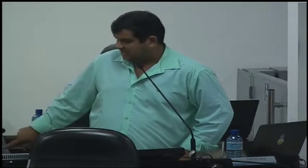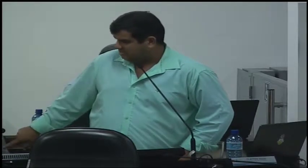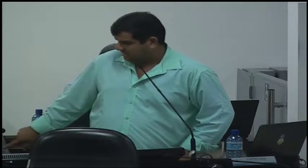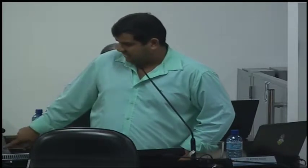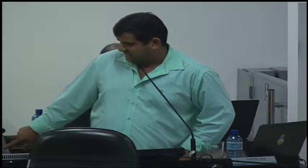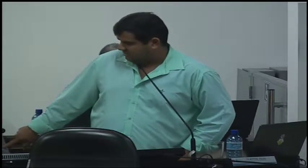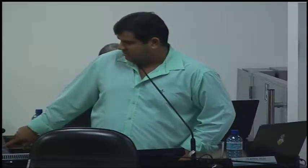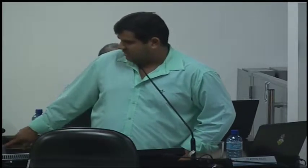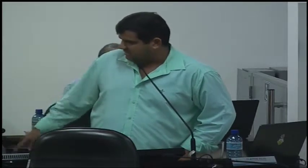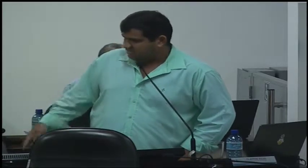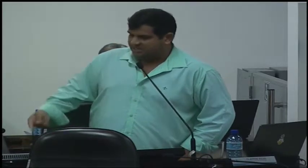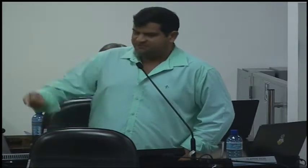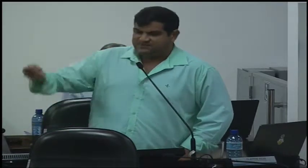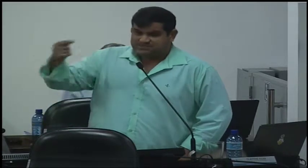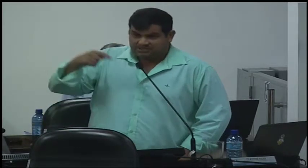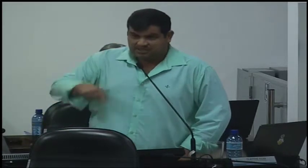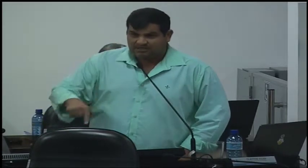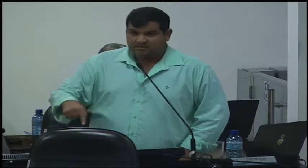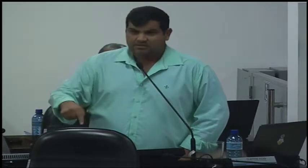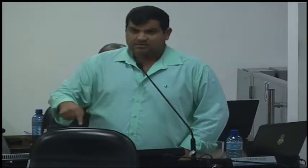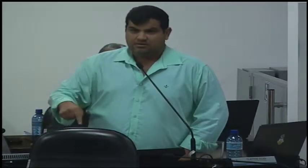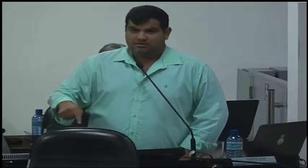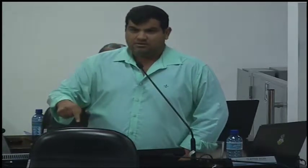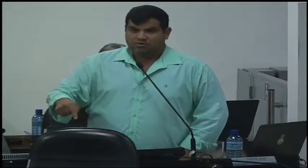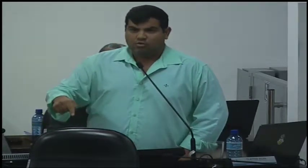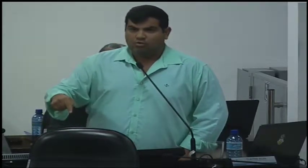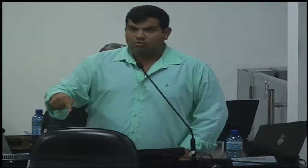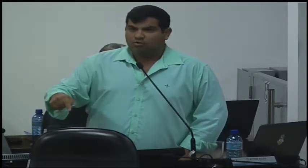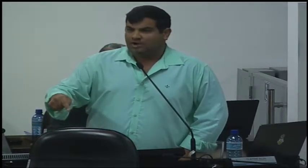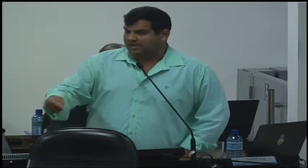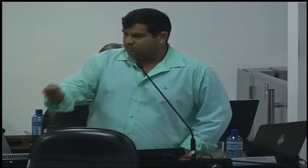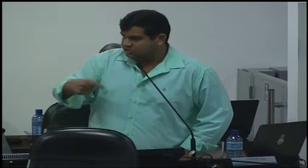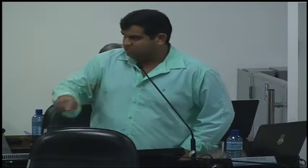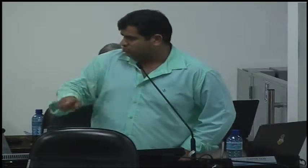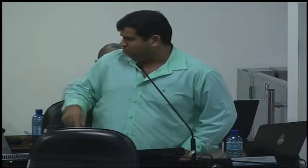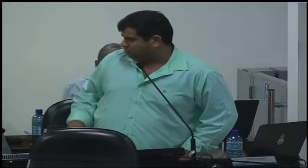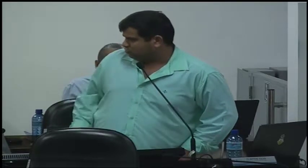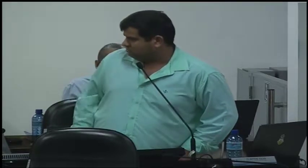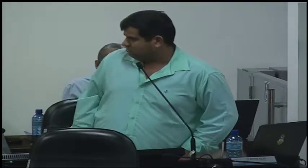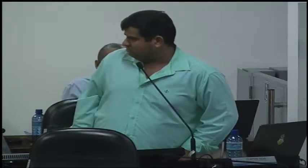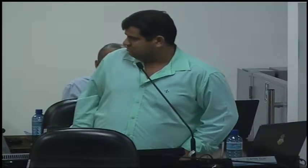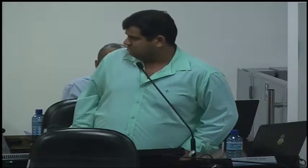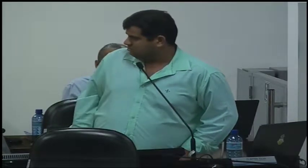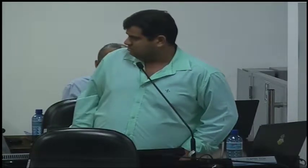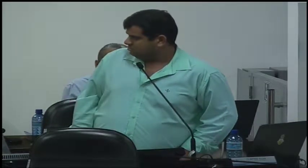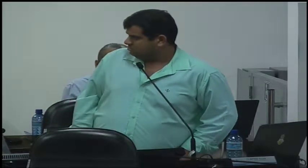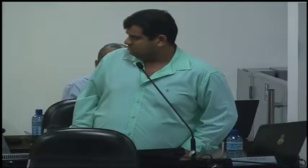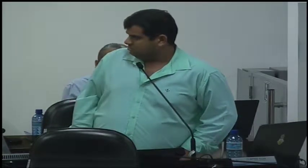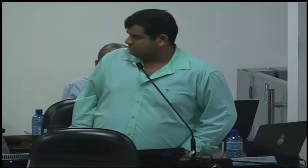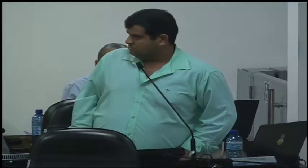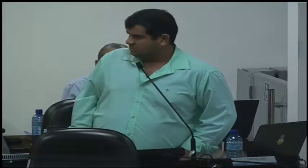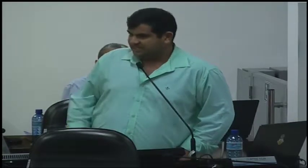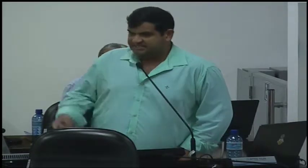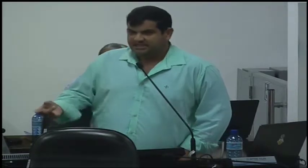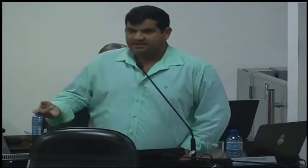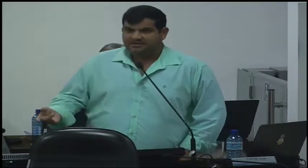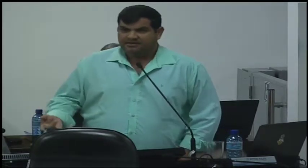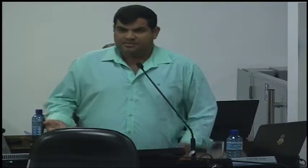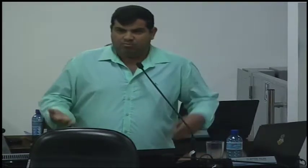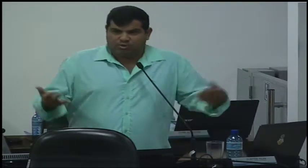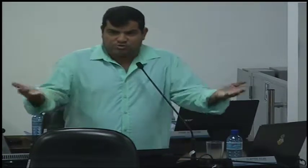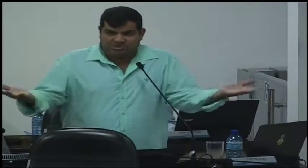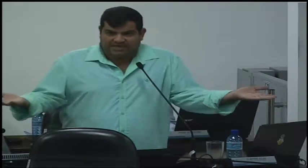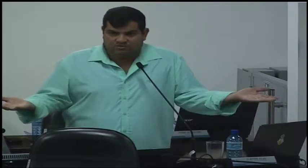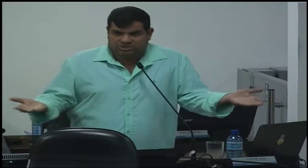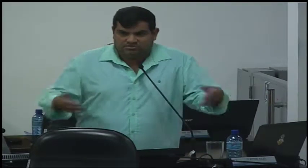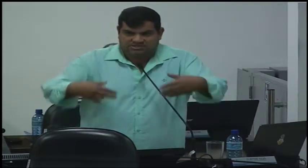o atleta, Lemão, ainda se beneficia com a redução de imposto. Quer dizer, então